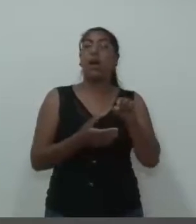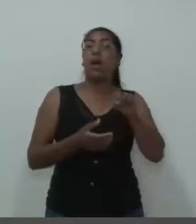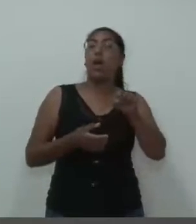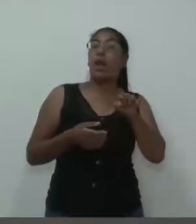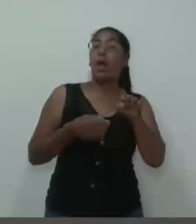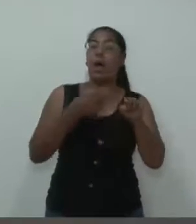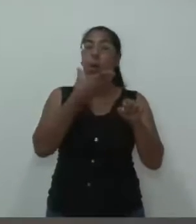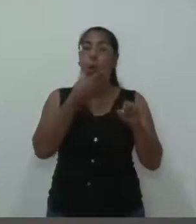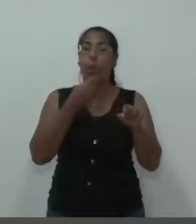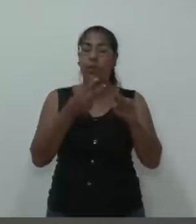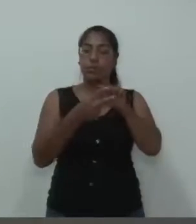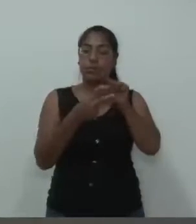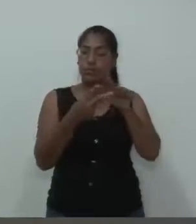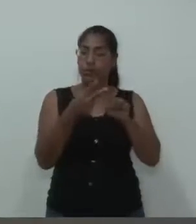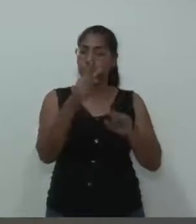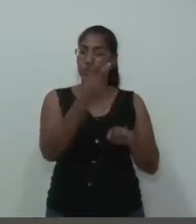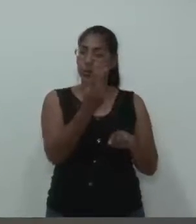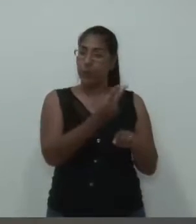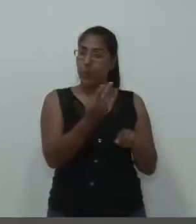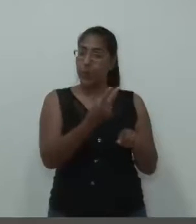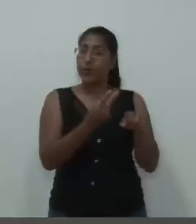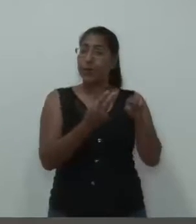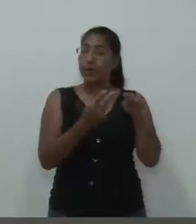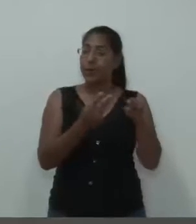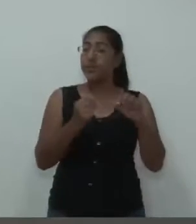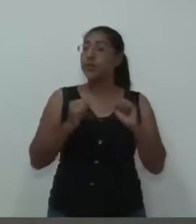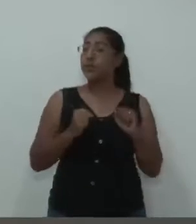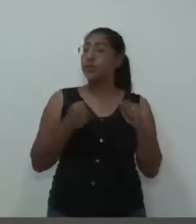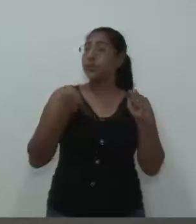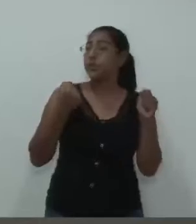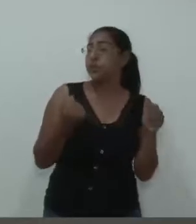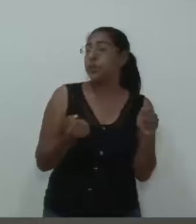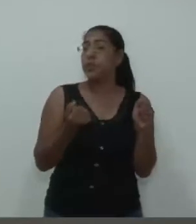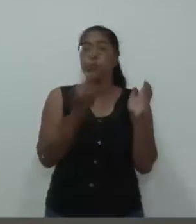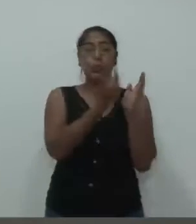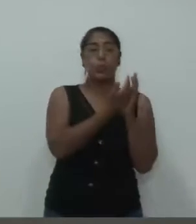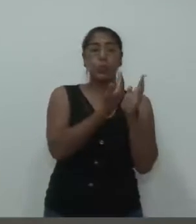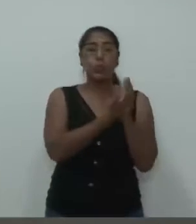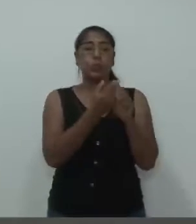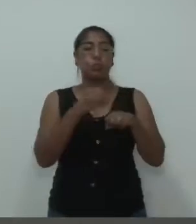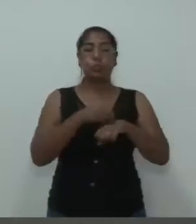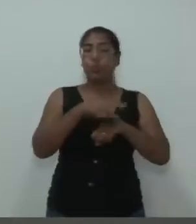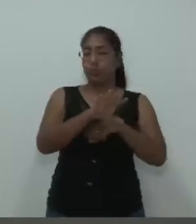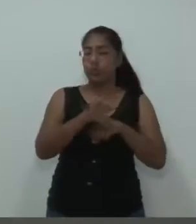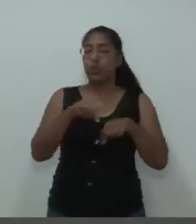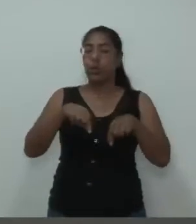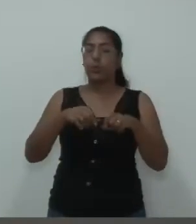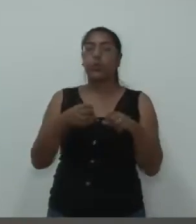maneira da gente valorizar aquele vinhedense que quer construir uma cidade melhor.